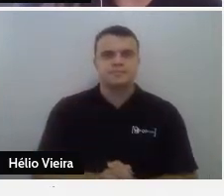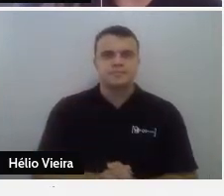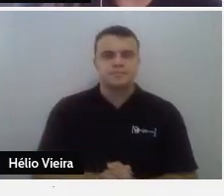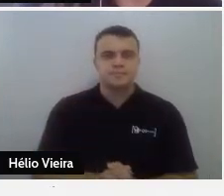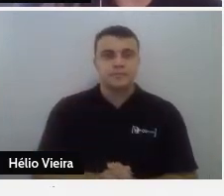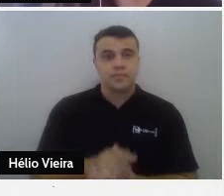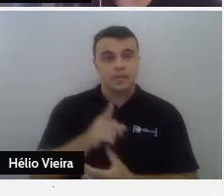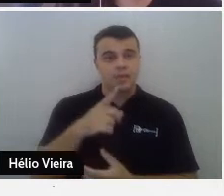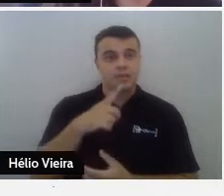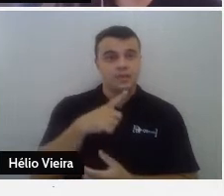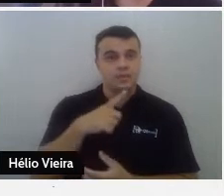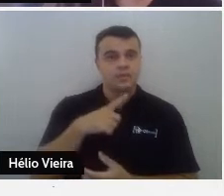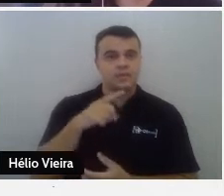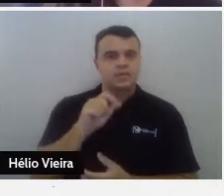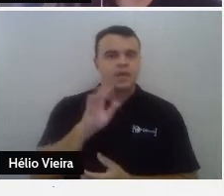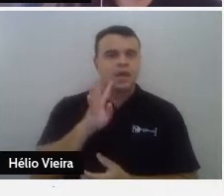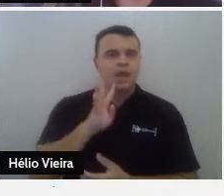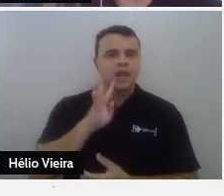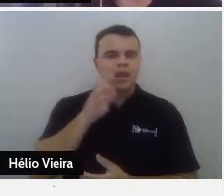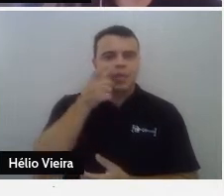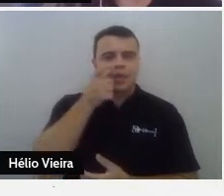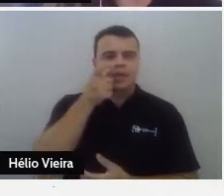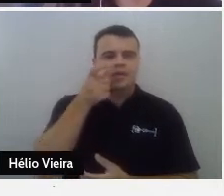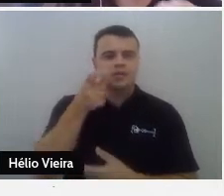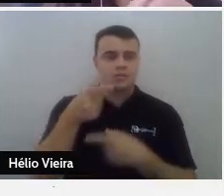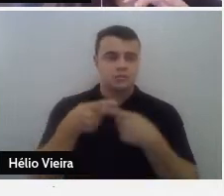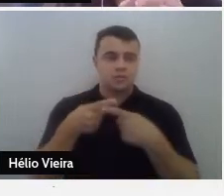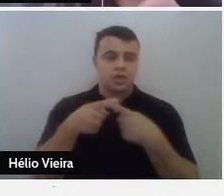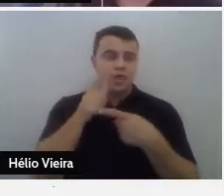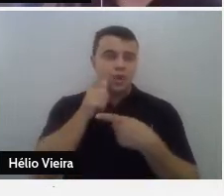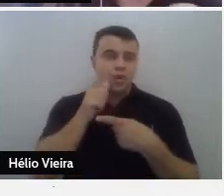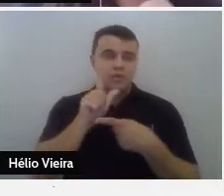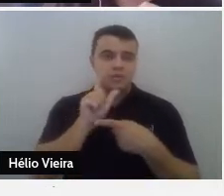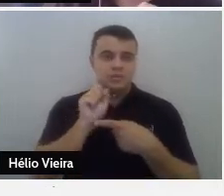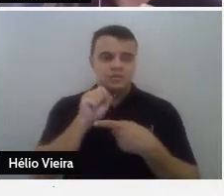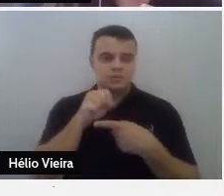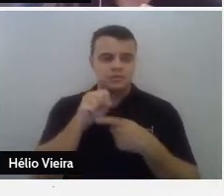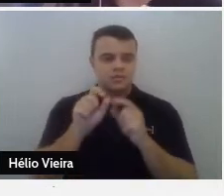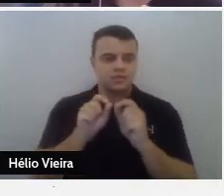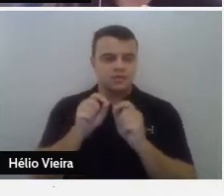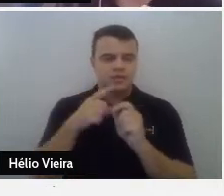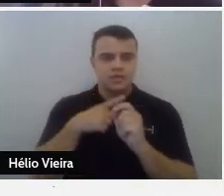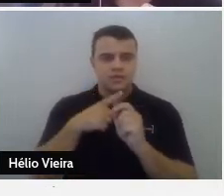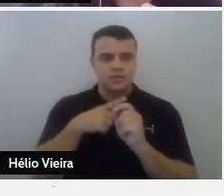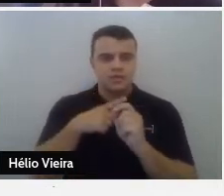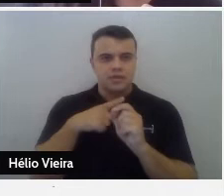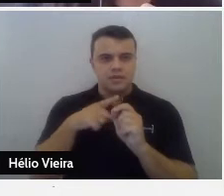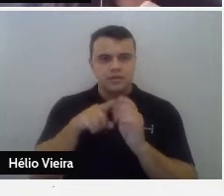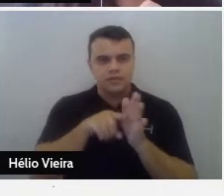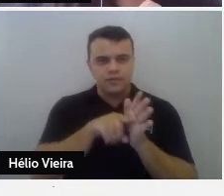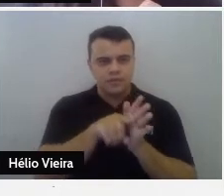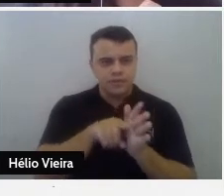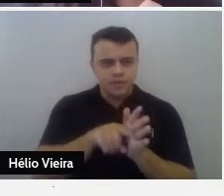Ele tem um recurso interessante também que você consegue filtrar.